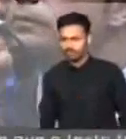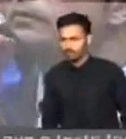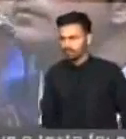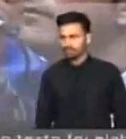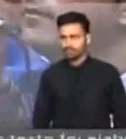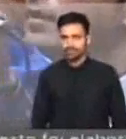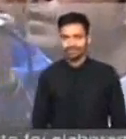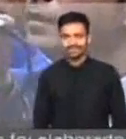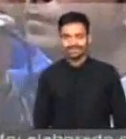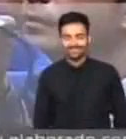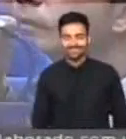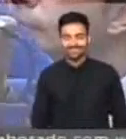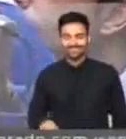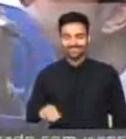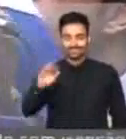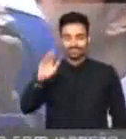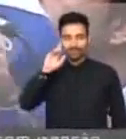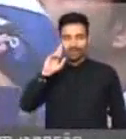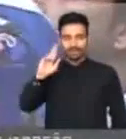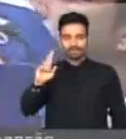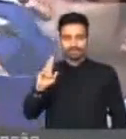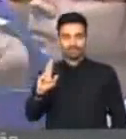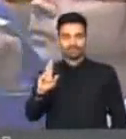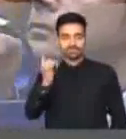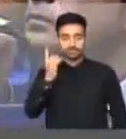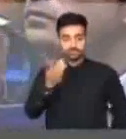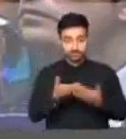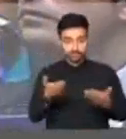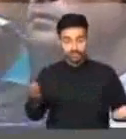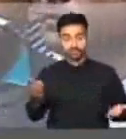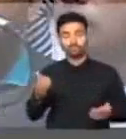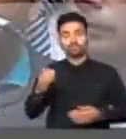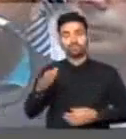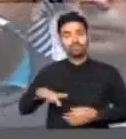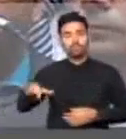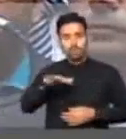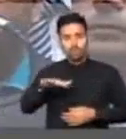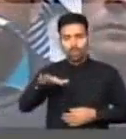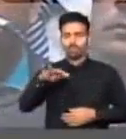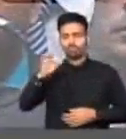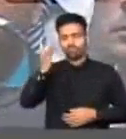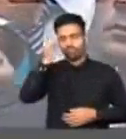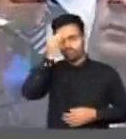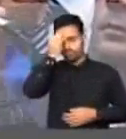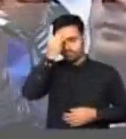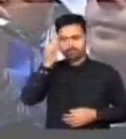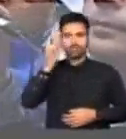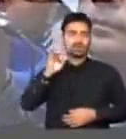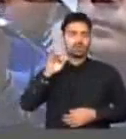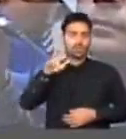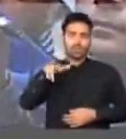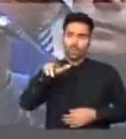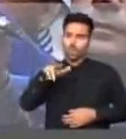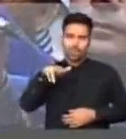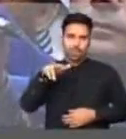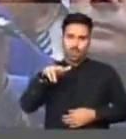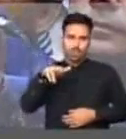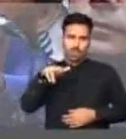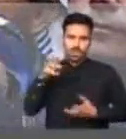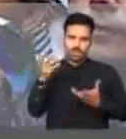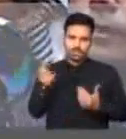Senhoras e senhores deputados, os capixabas nunca legitimaram esse governo. E esse governo, para aumentar